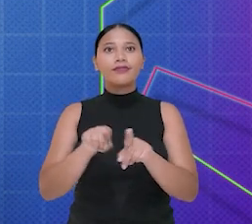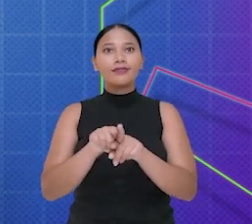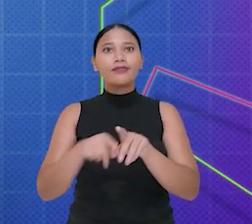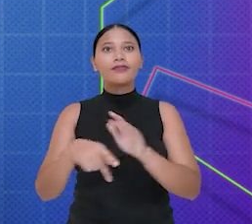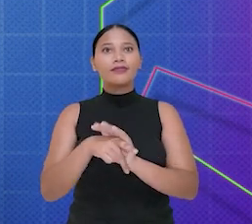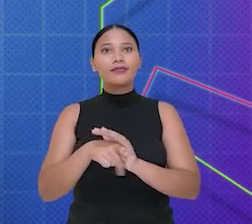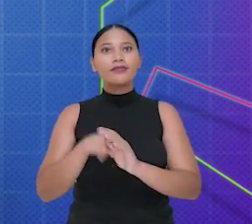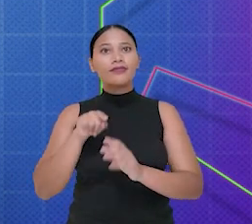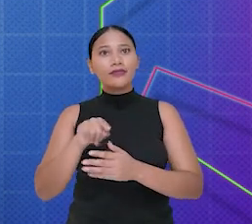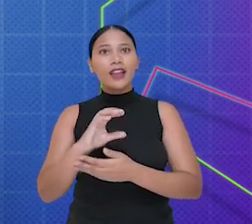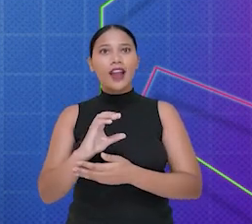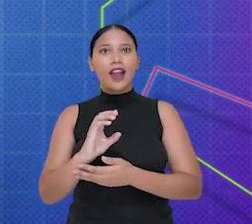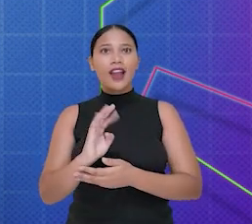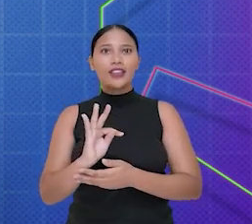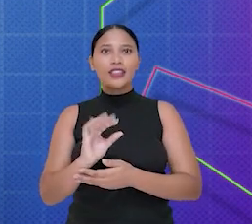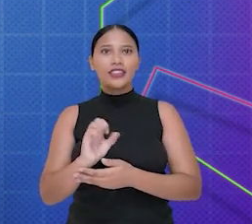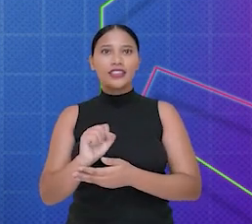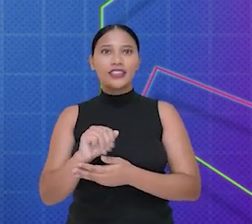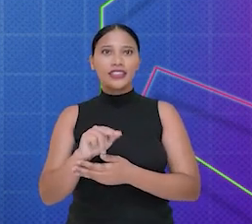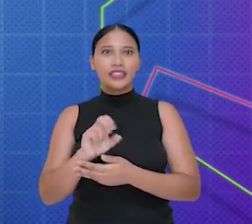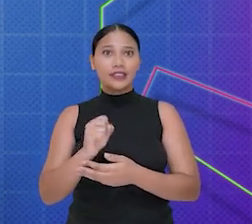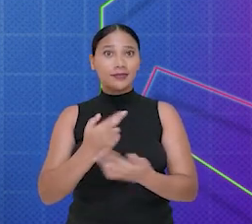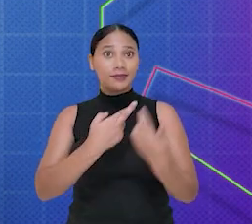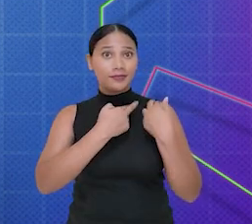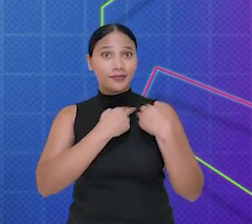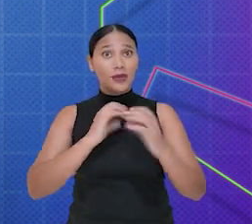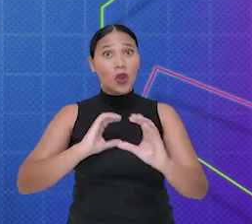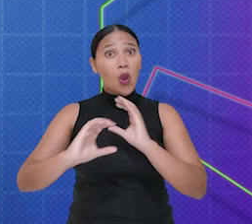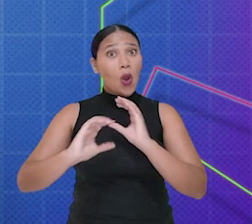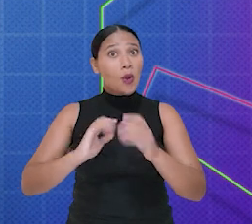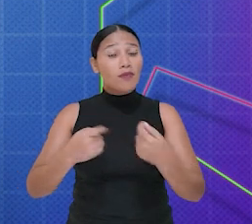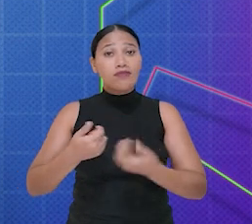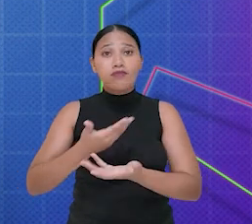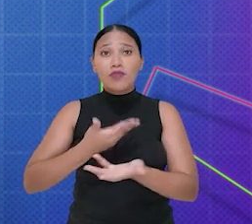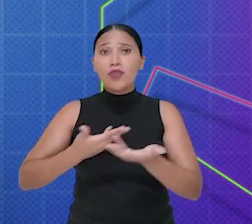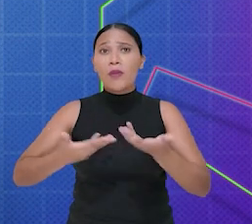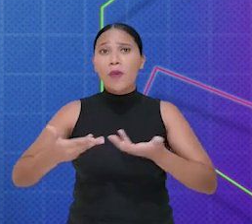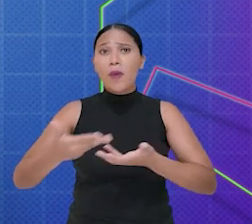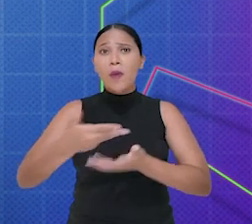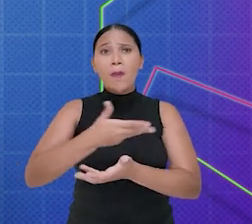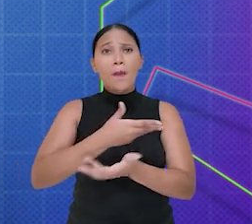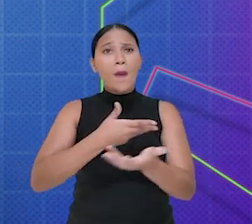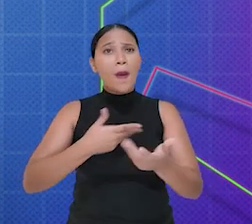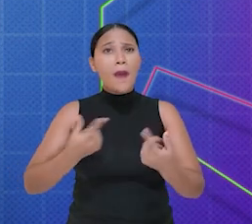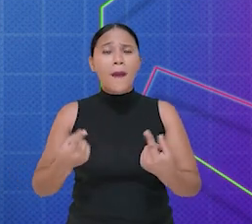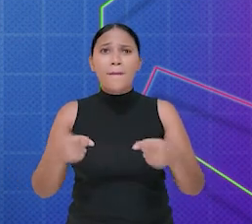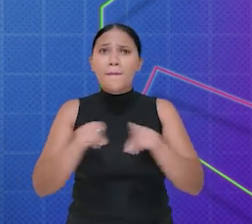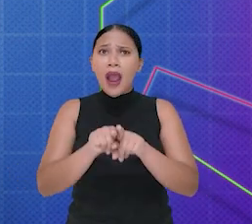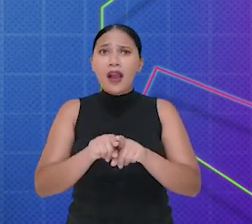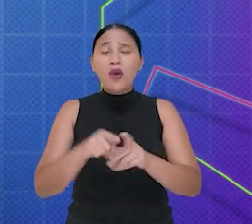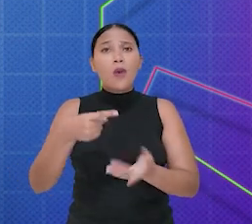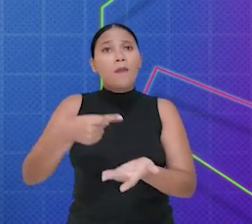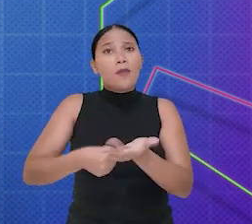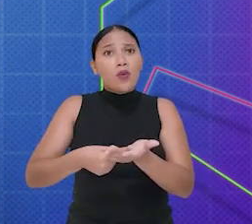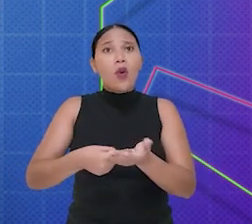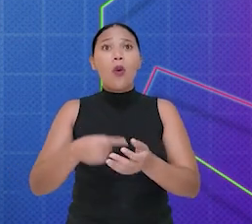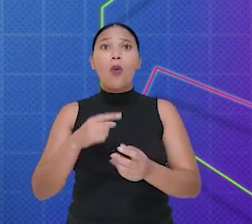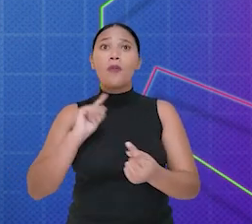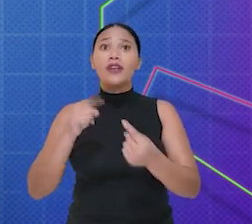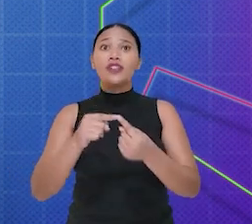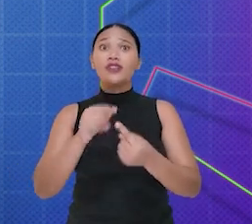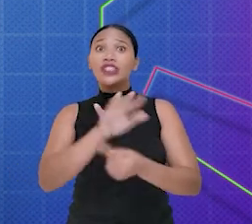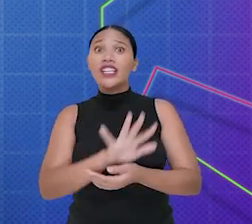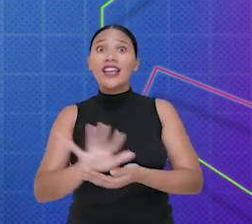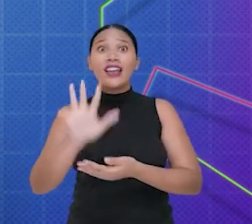e desenvolvedores de cutscenes trabalhem juntos. Eles devem se comunicar constantemente e devem estar alinhados com o objetivo geral da